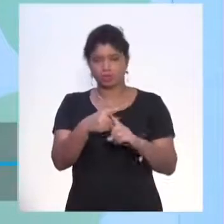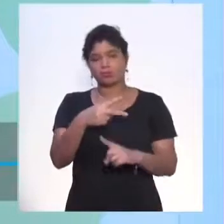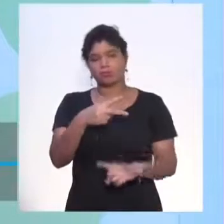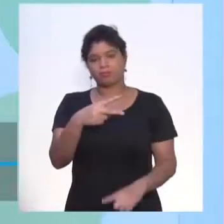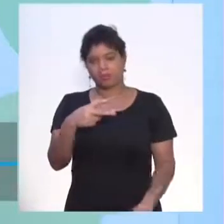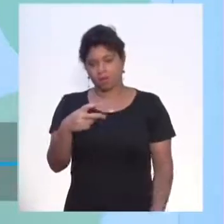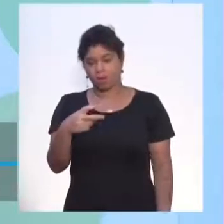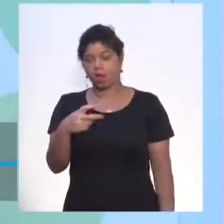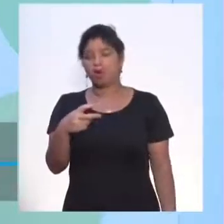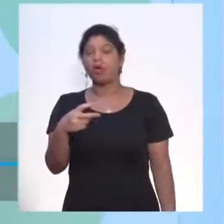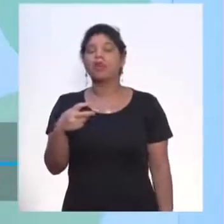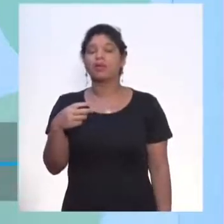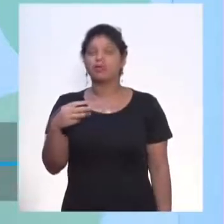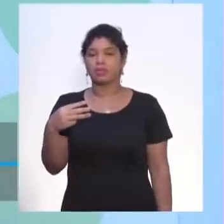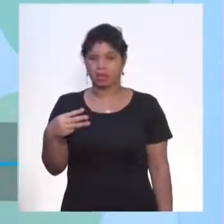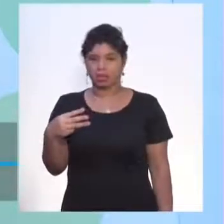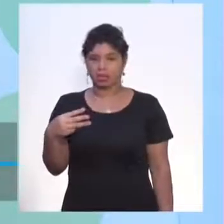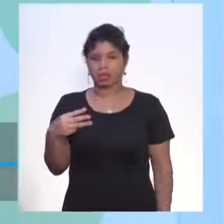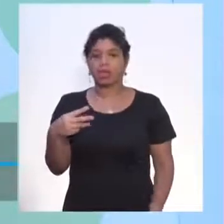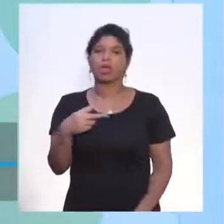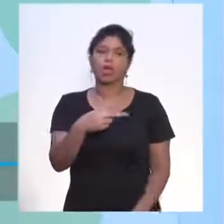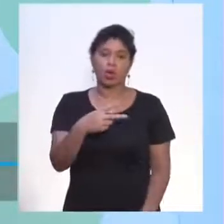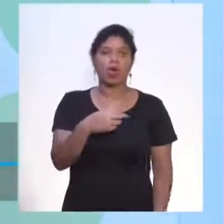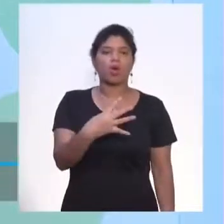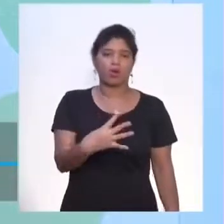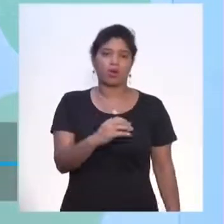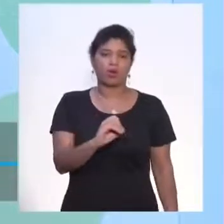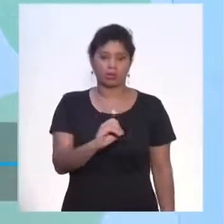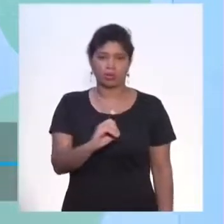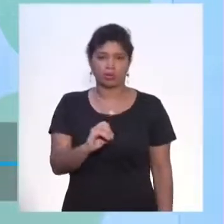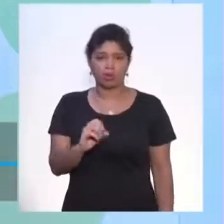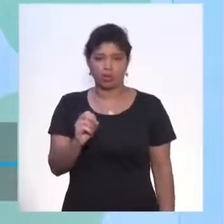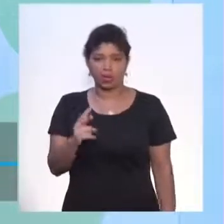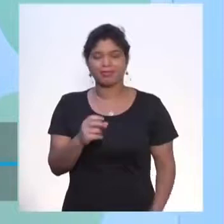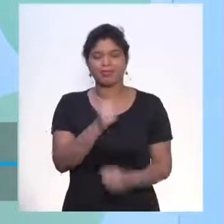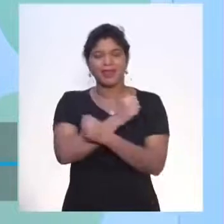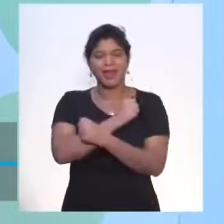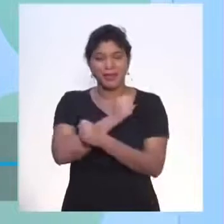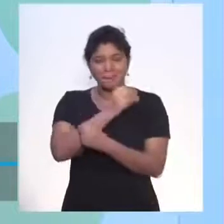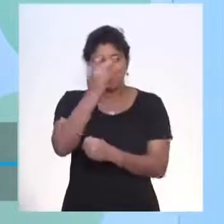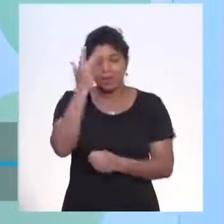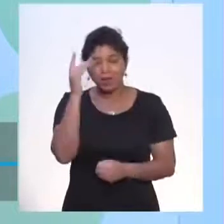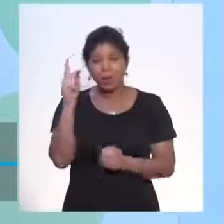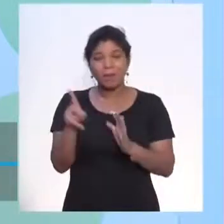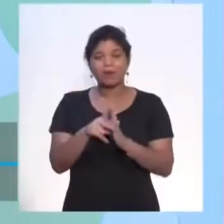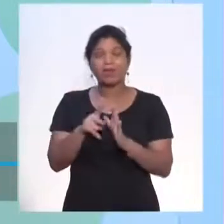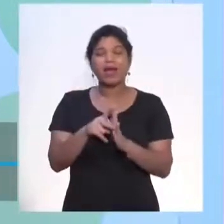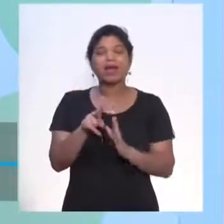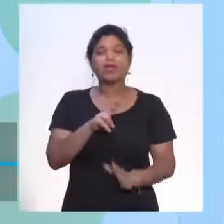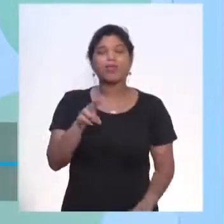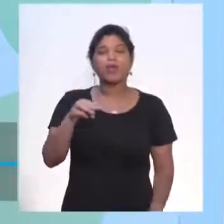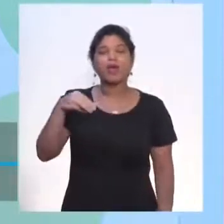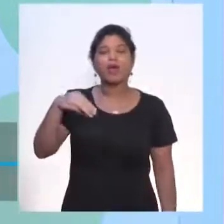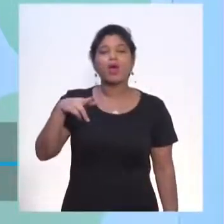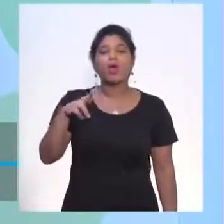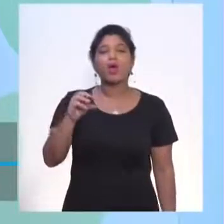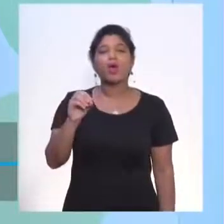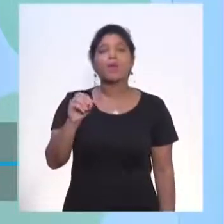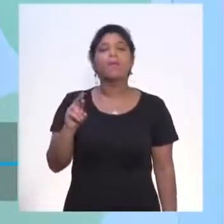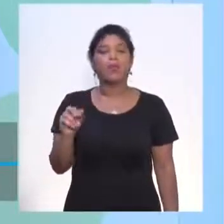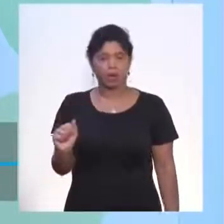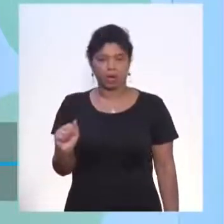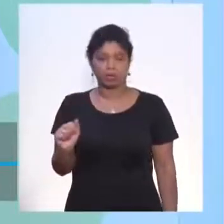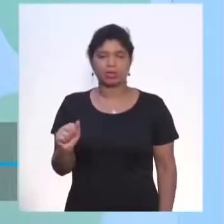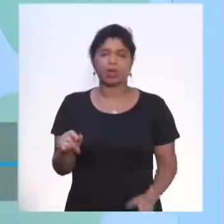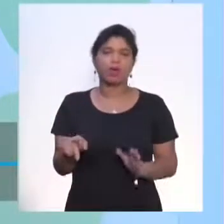mais 3x igual a 40, tá? Abraço pessoal lá da escola Moura Branco, professora Andréia, pessoal lá de São Caetano